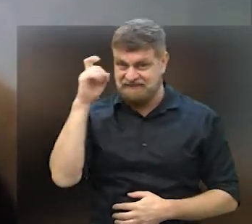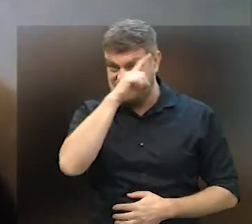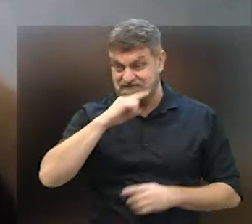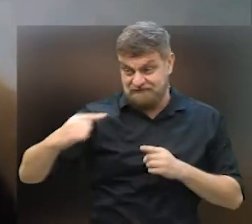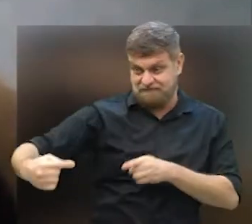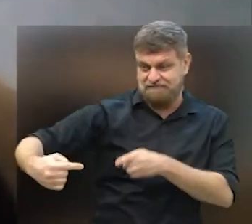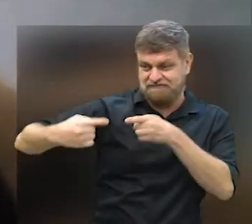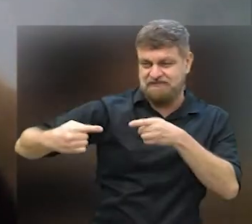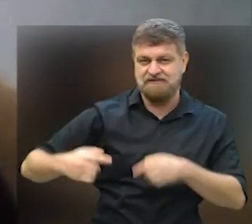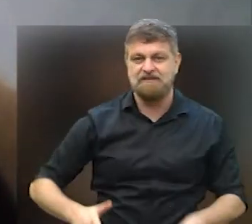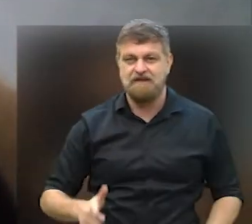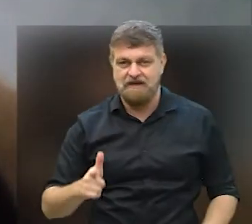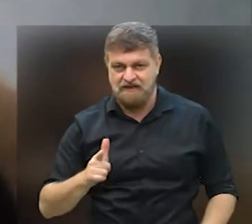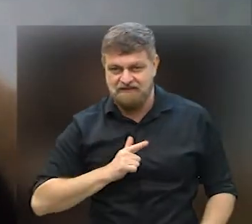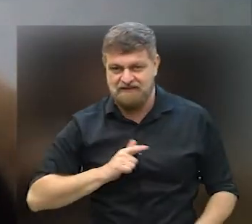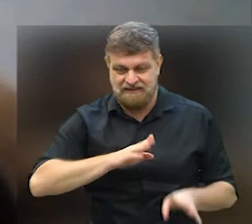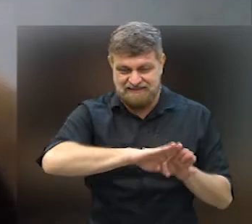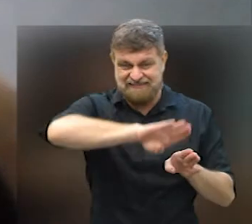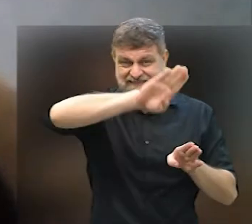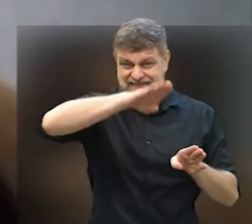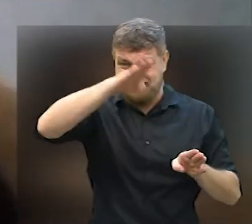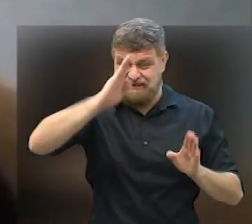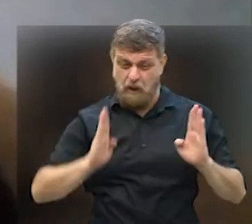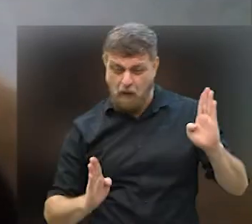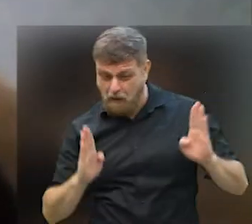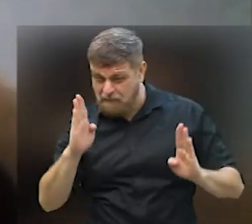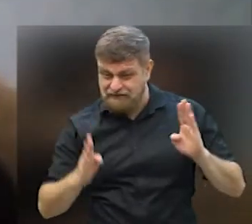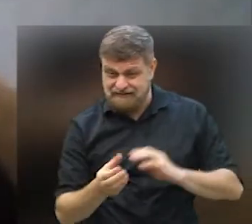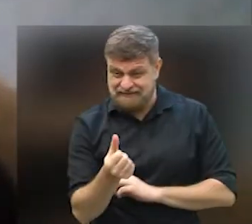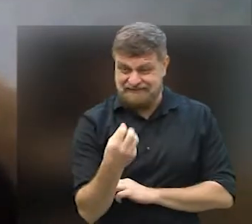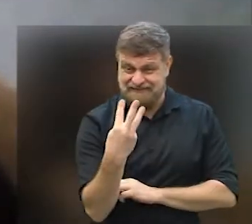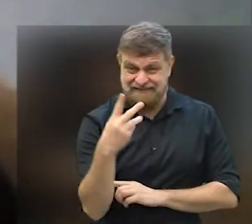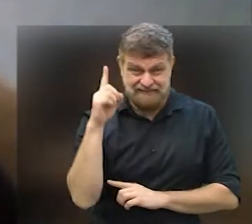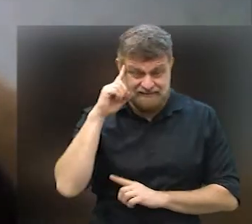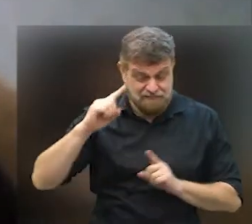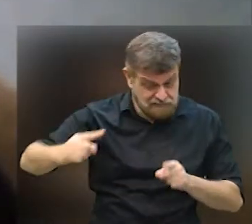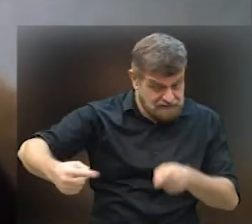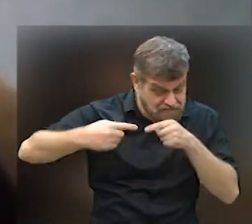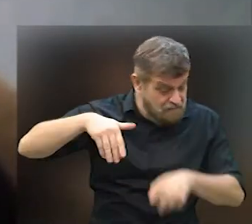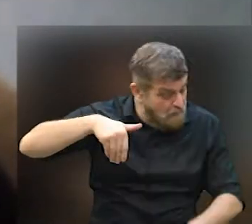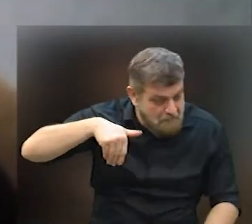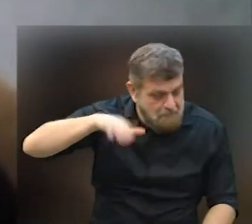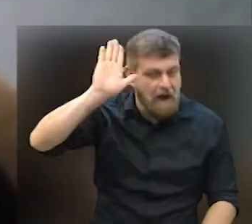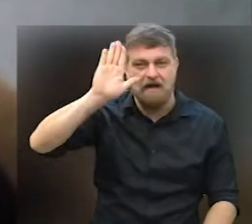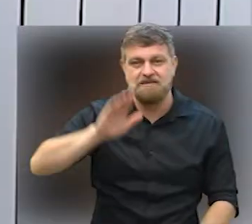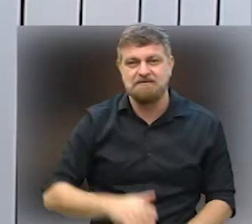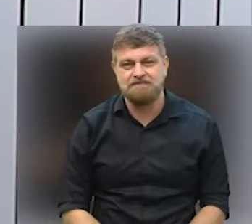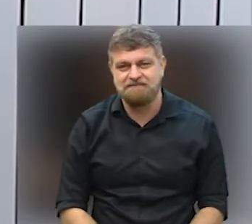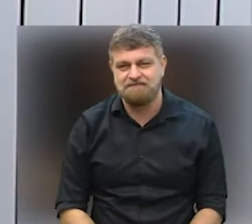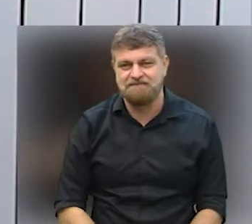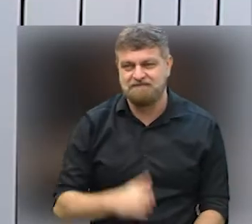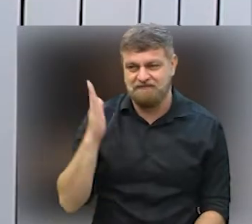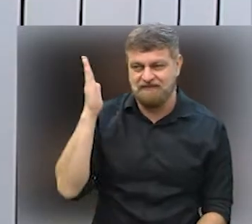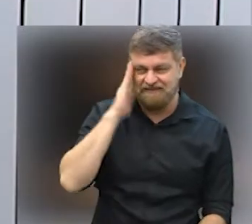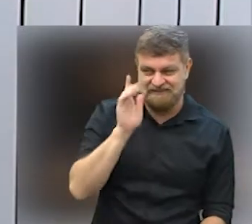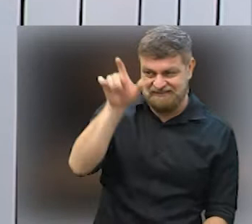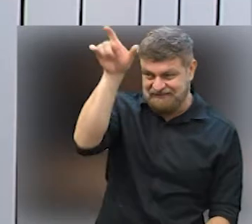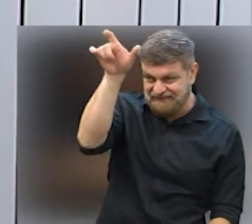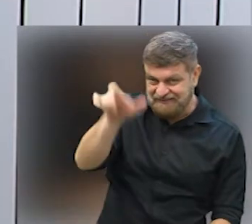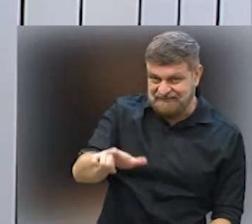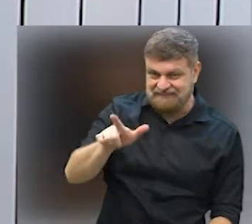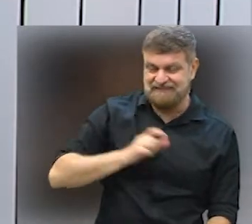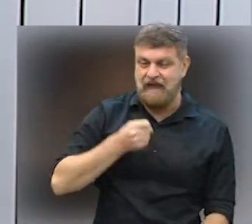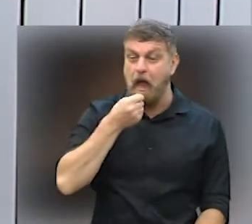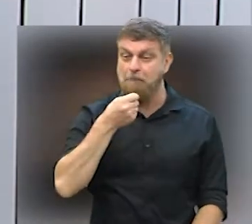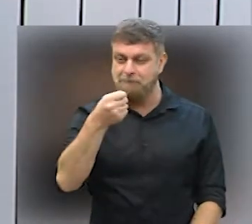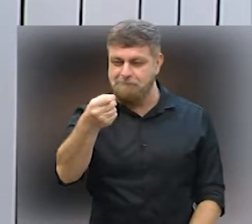extremamente desafiadores, mas estar no Everest por esse tempo longo, muito mais desafiador, muito mais. Sei que você está